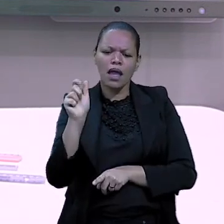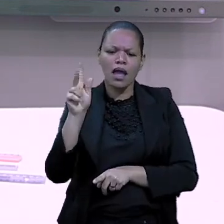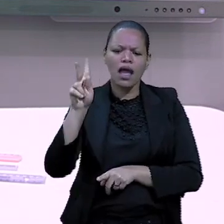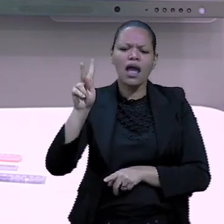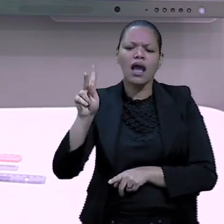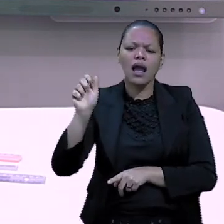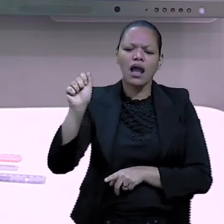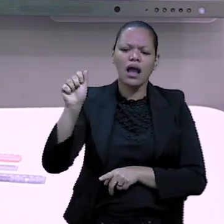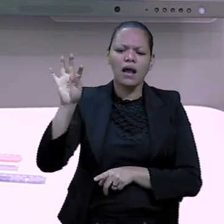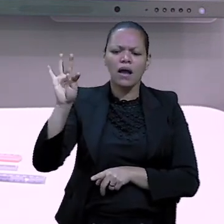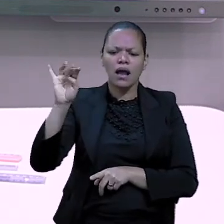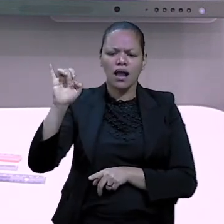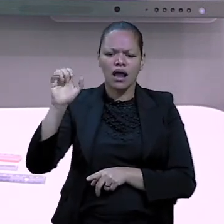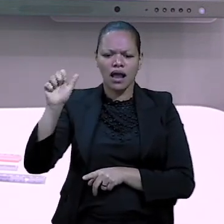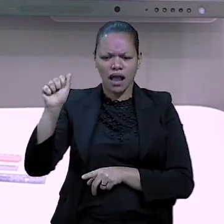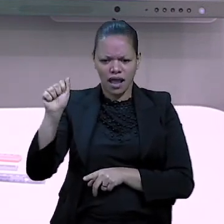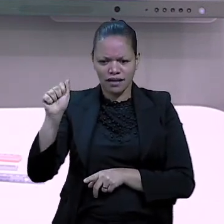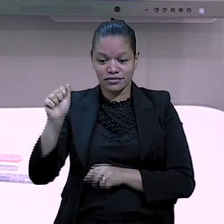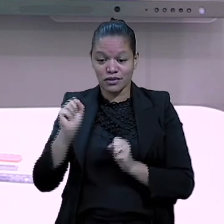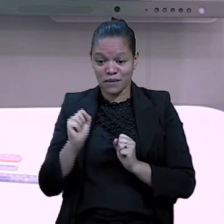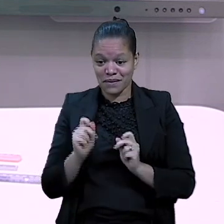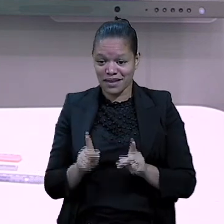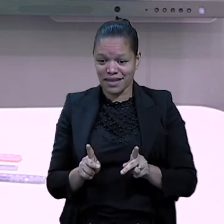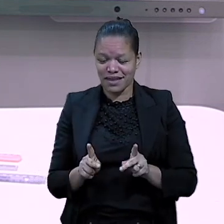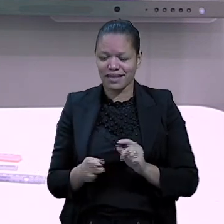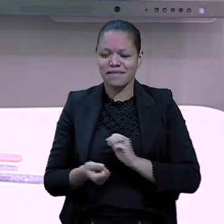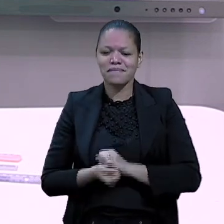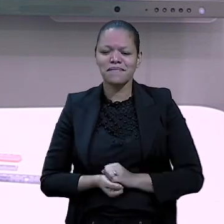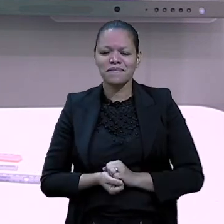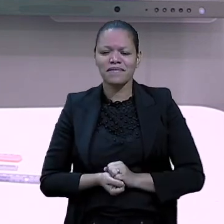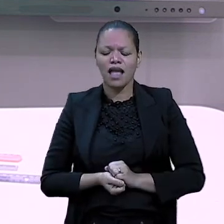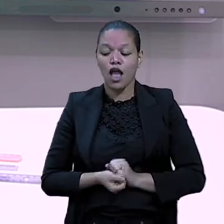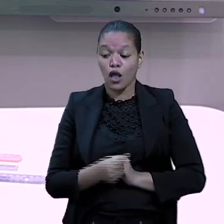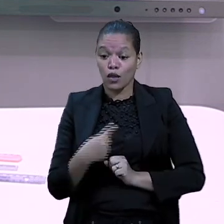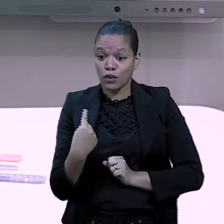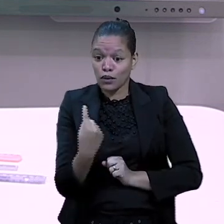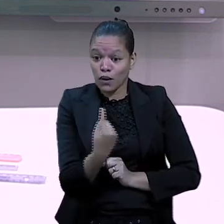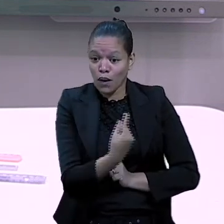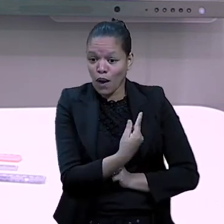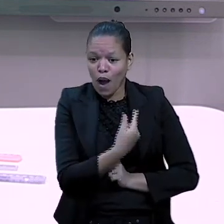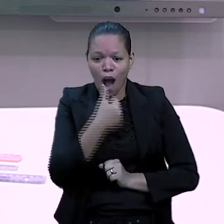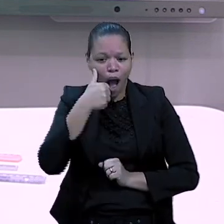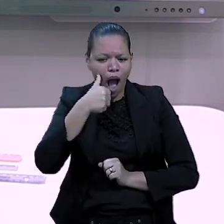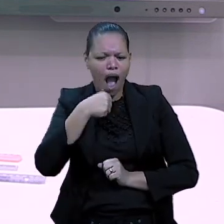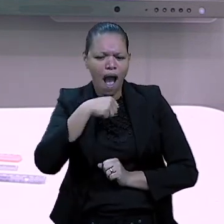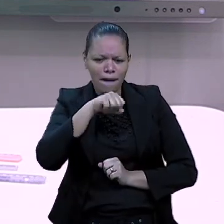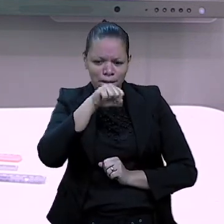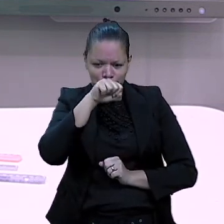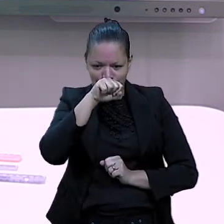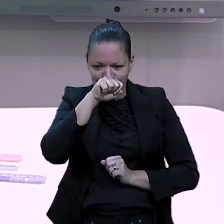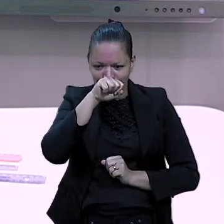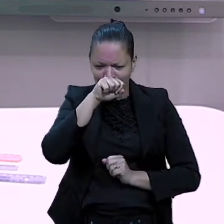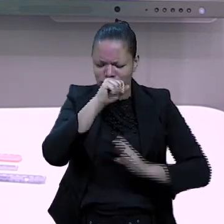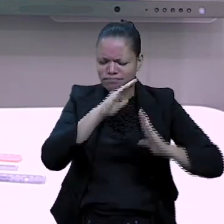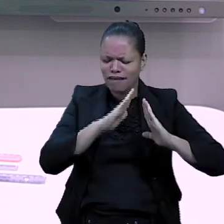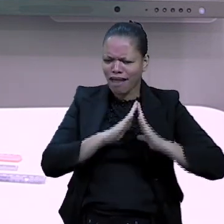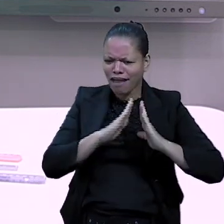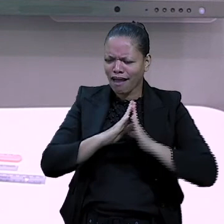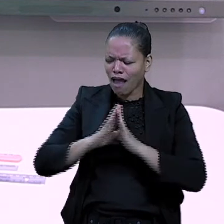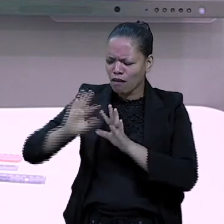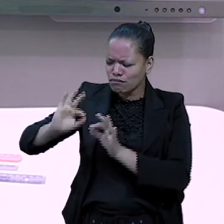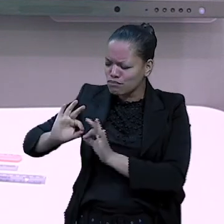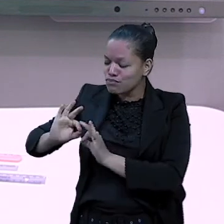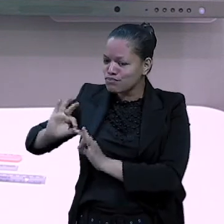mãe, tem o hábito de fazer com nossos filhos em casa, de medir o comprimento de vocês, para ver se você